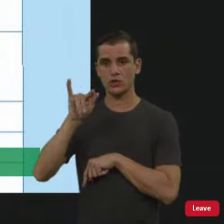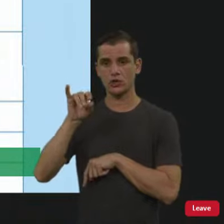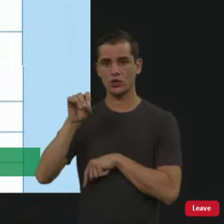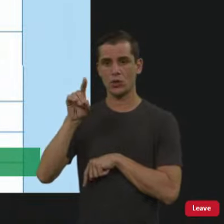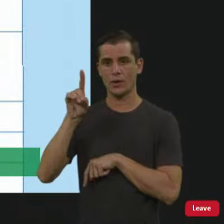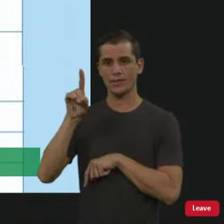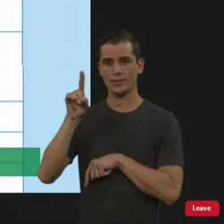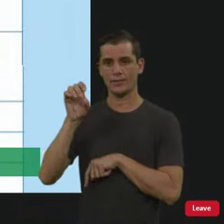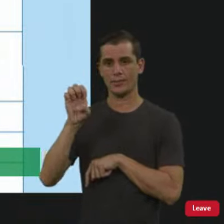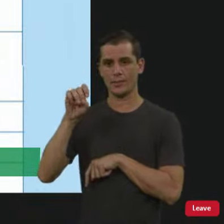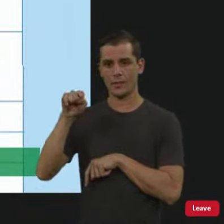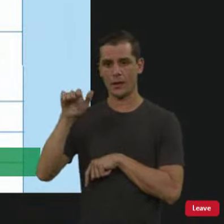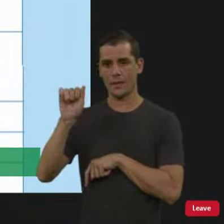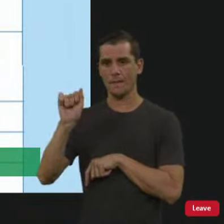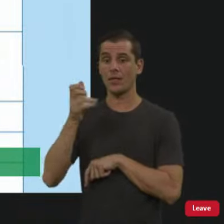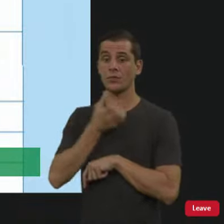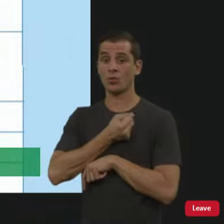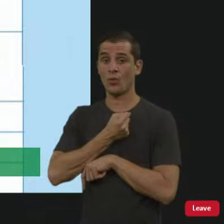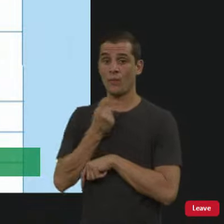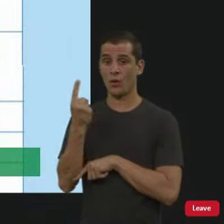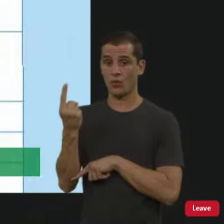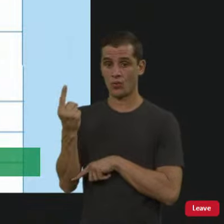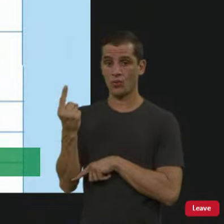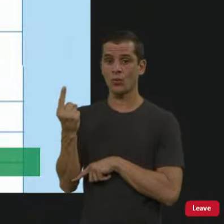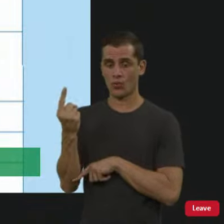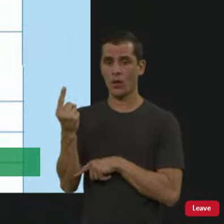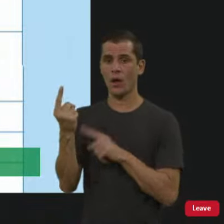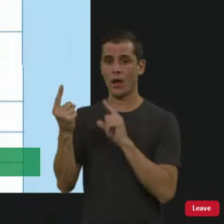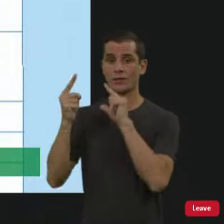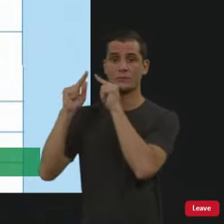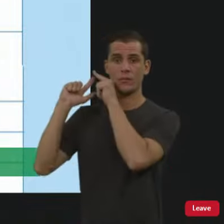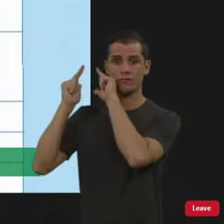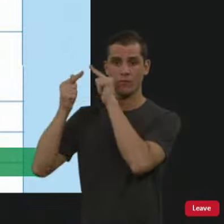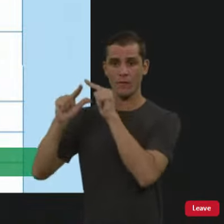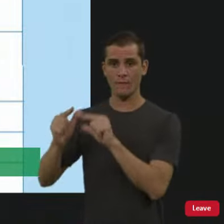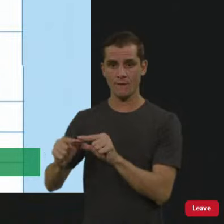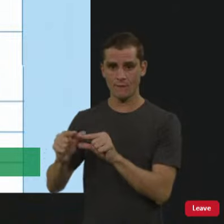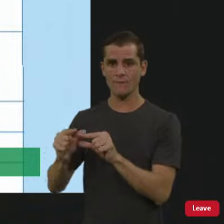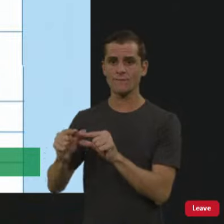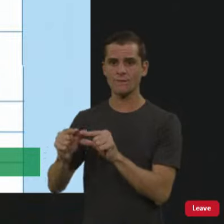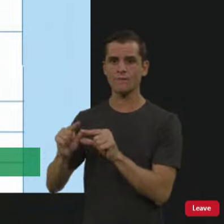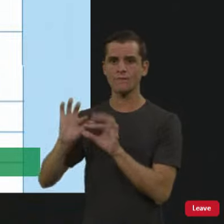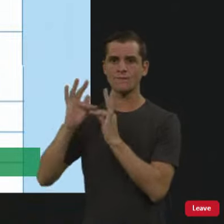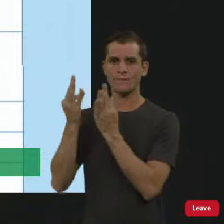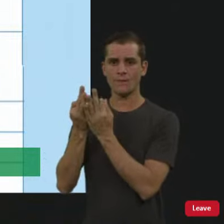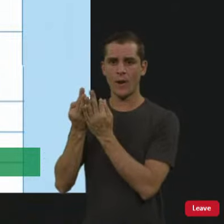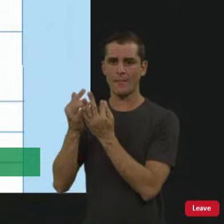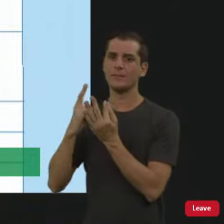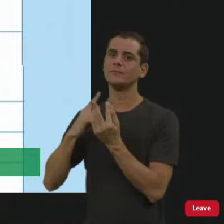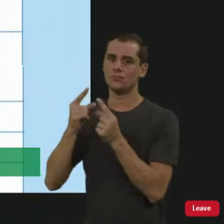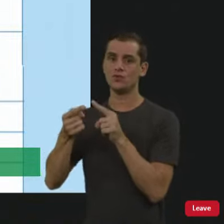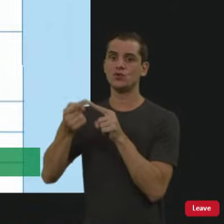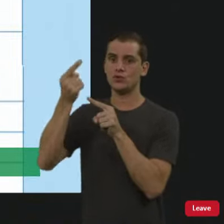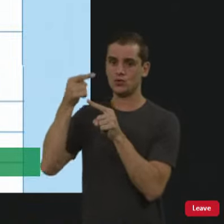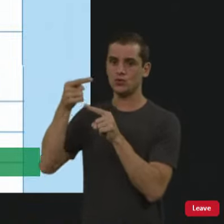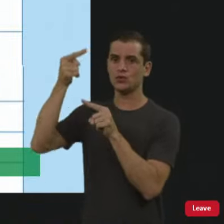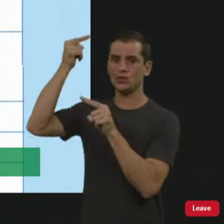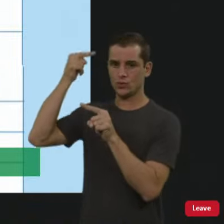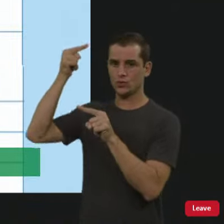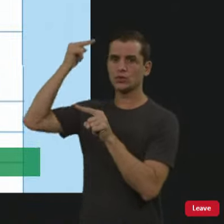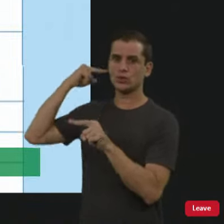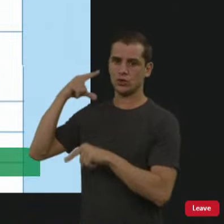mais de 80% deles. Naquele último ano, no último ano, que foi o ano da investigação, pelo